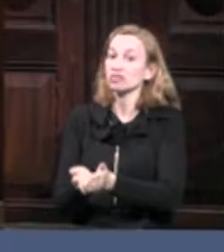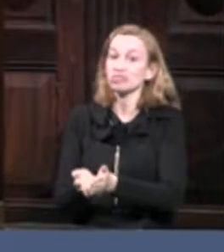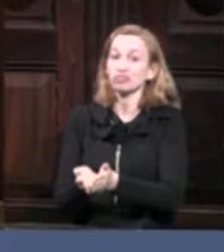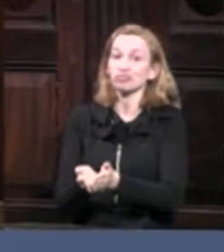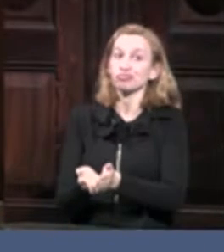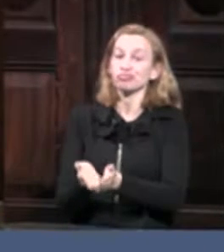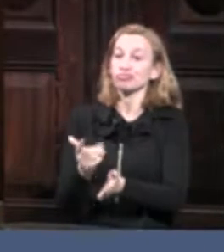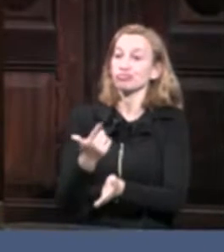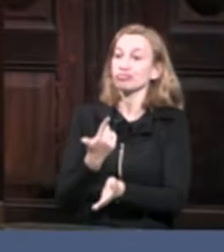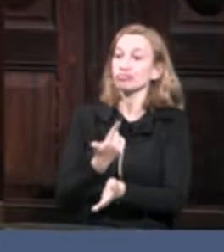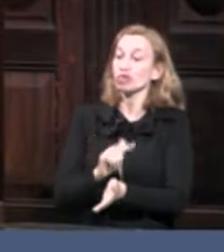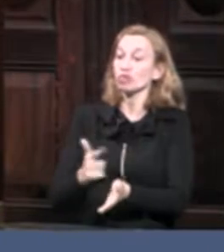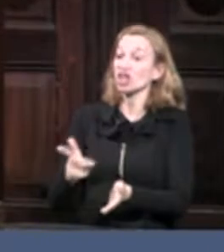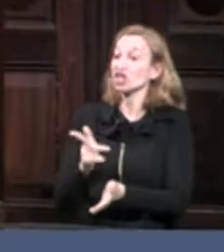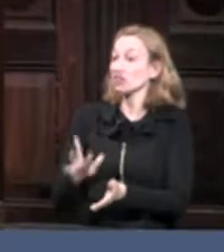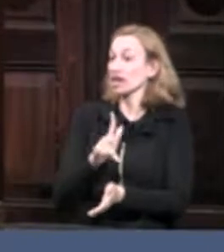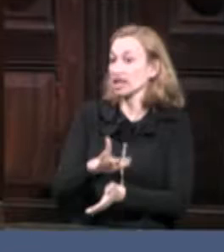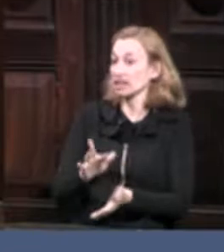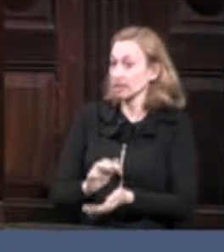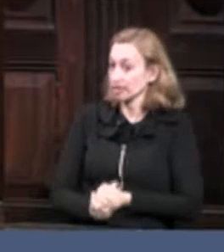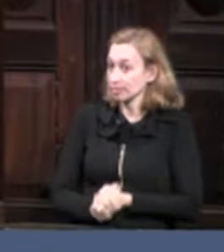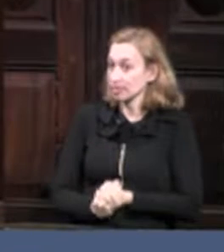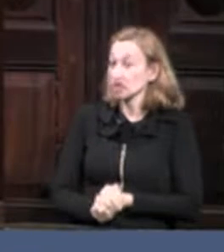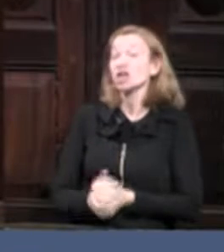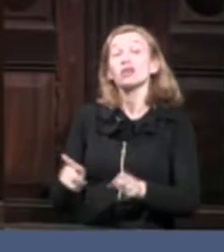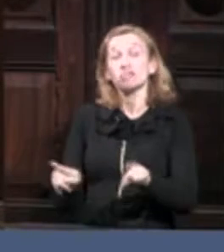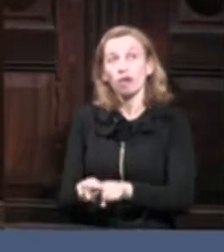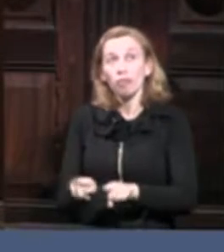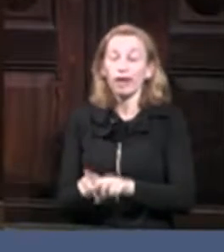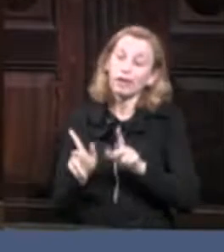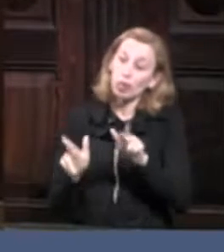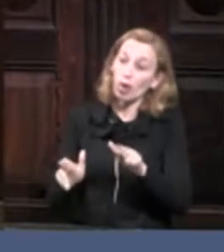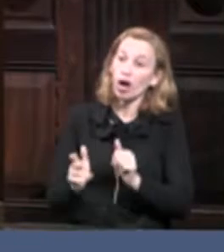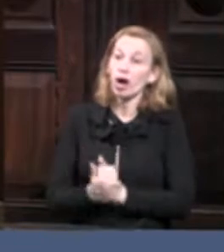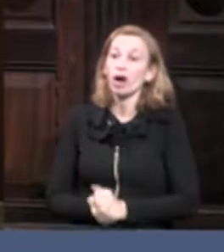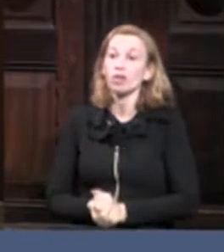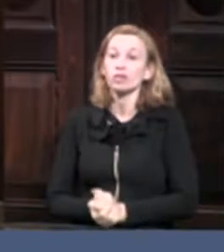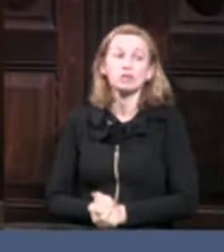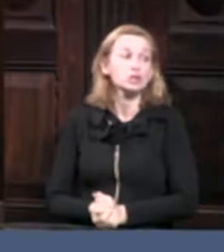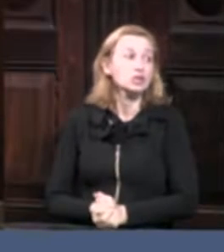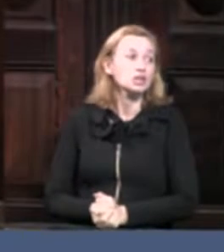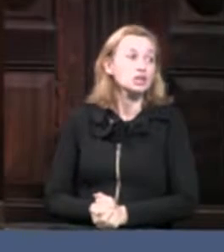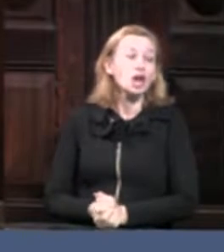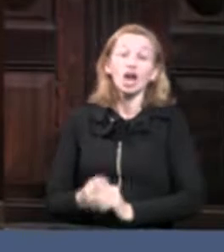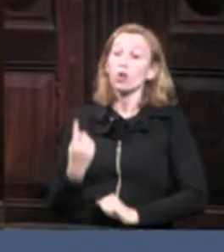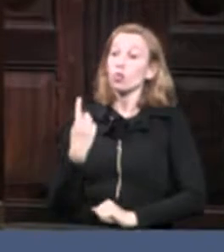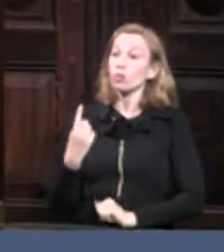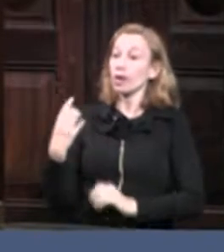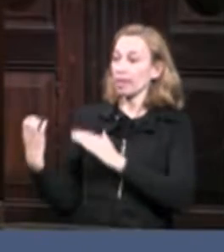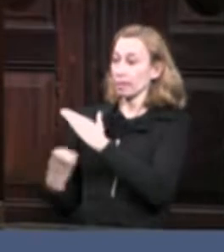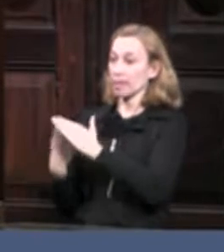curso. Assim como também não faz a menor diferença a disposição de uma empresa